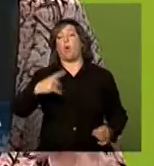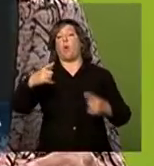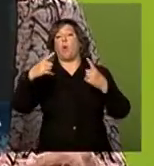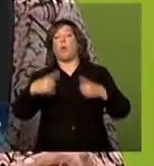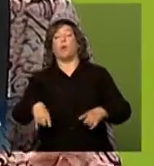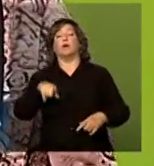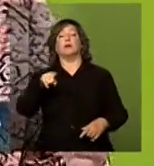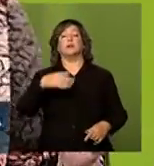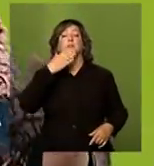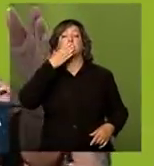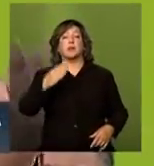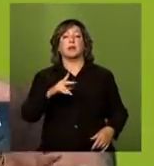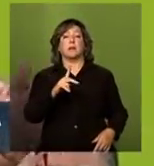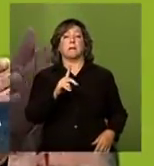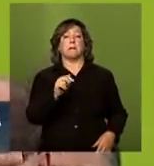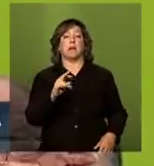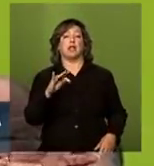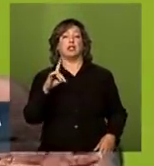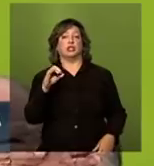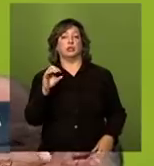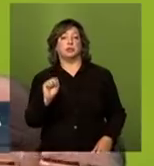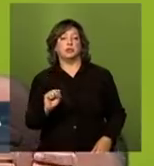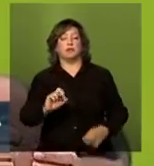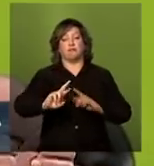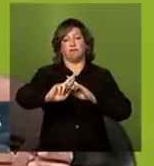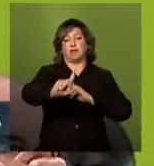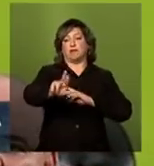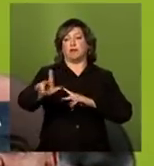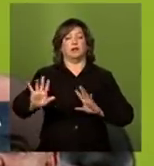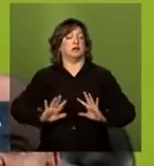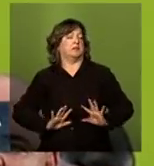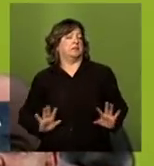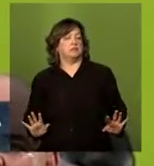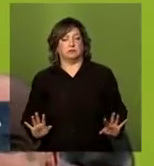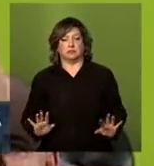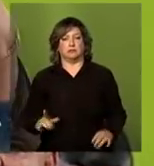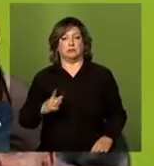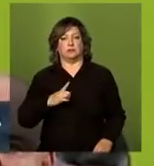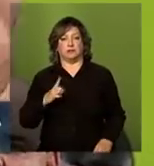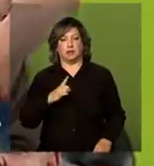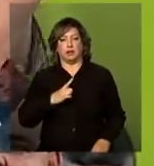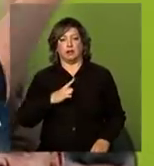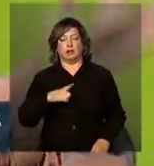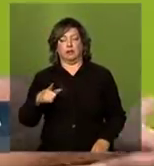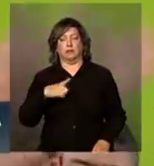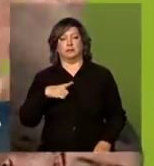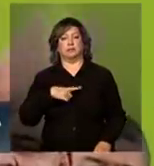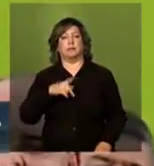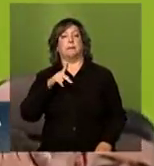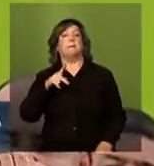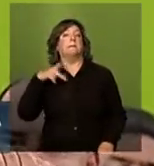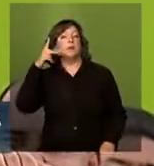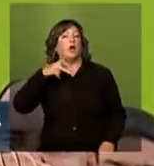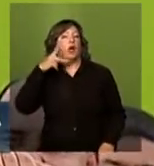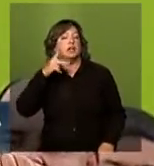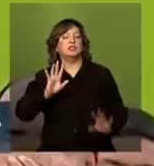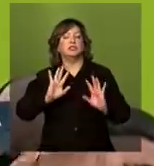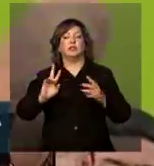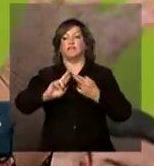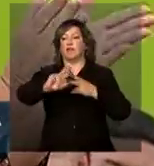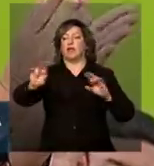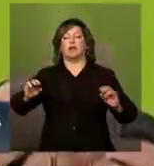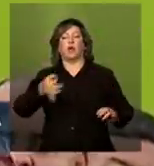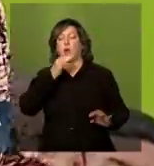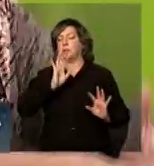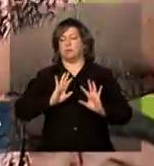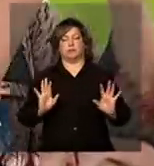o prefeito tem a sua a o seu coração político vou dizer assim